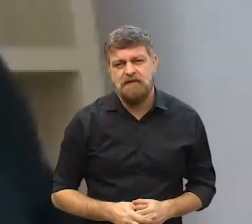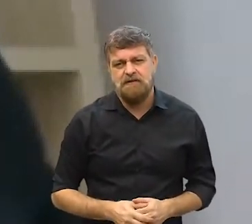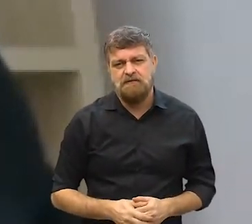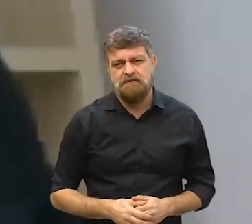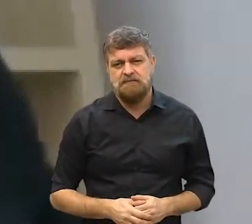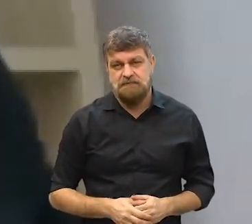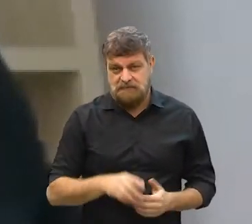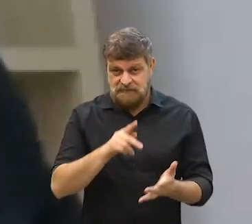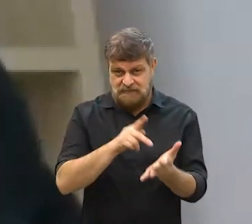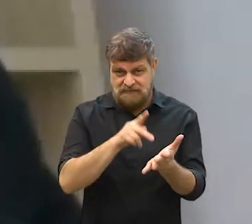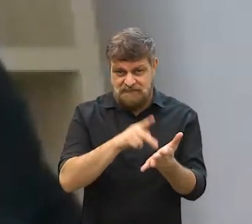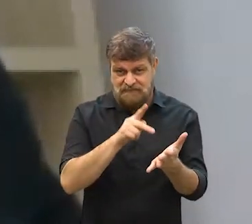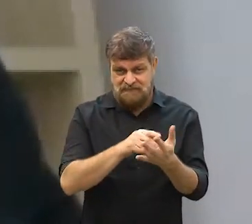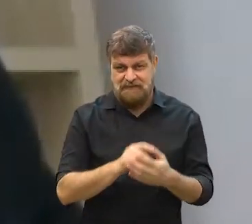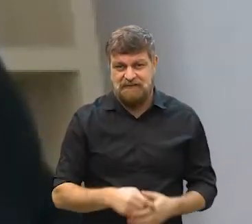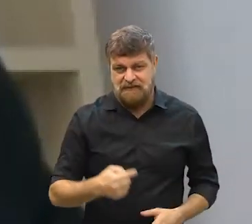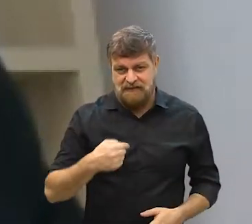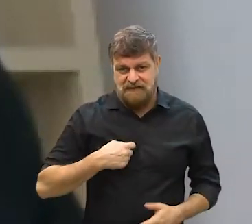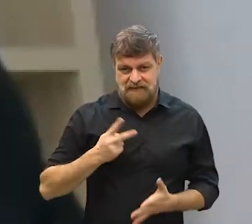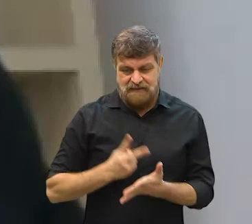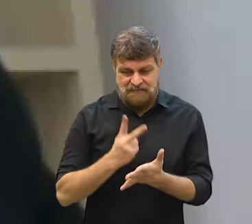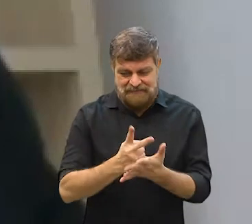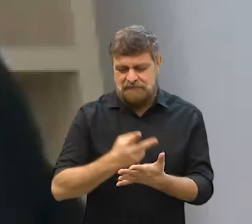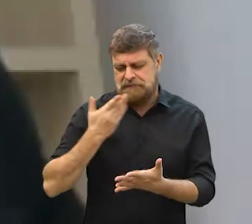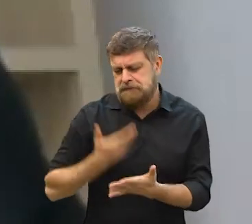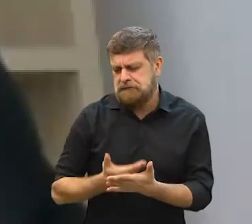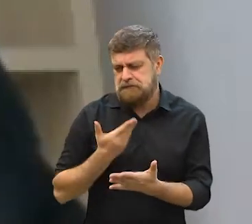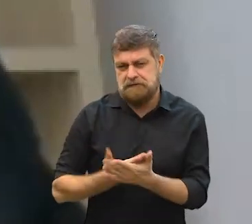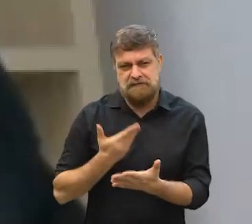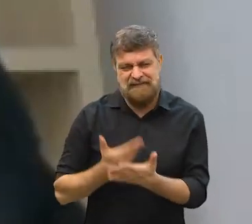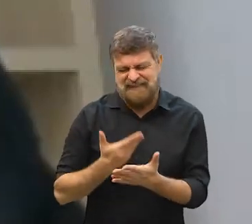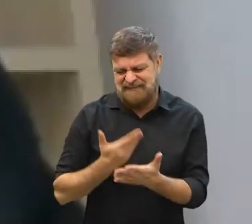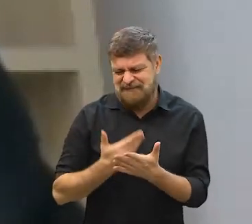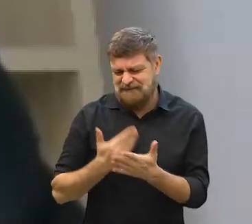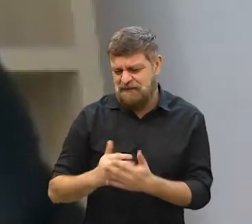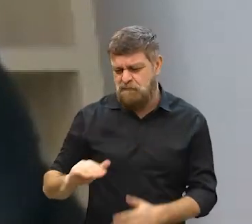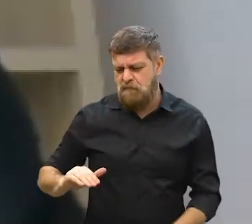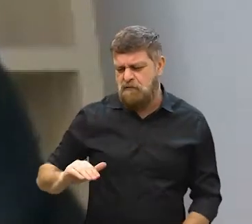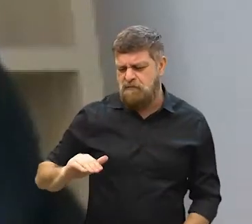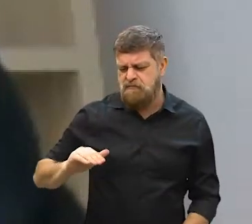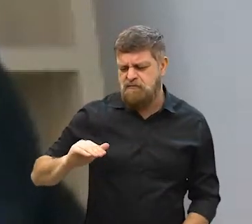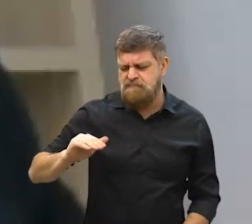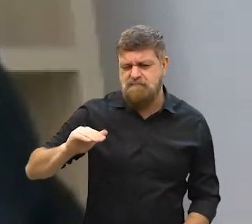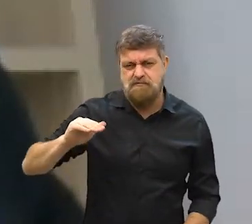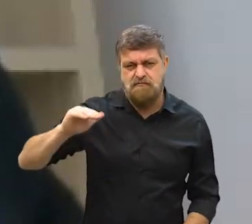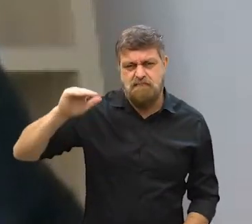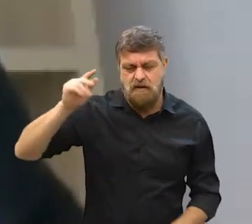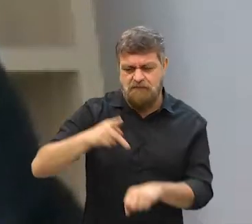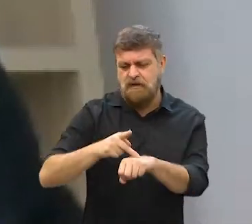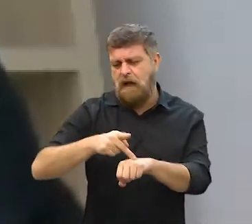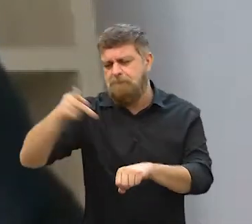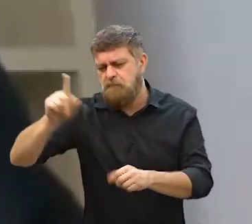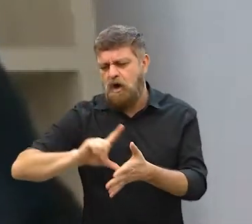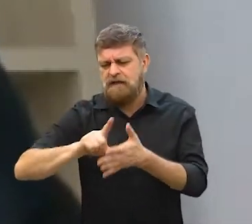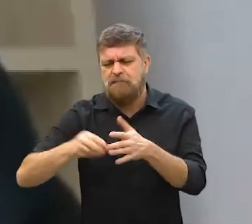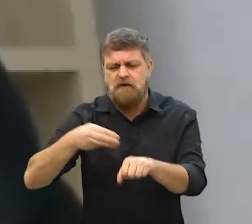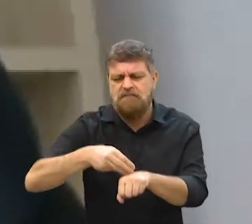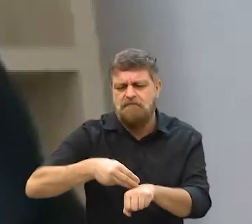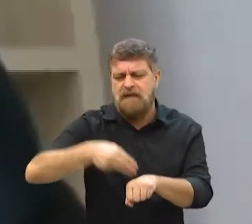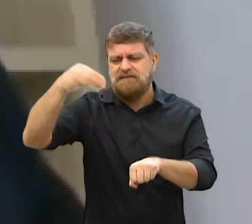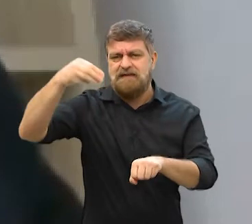Na verdade, desde sempre eu nunca parei de estudar, né? Então eu fiz pós-graduação,